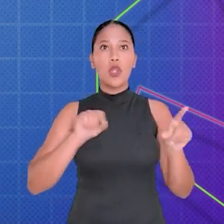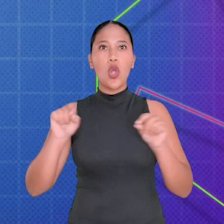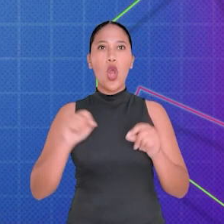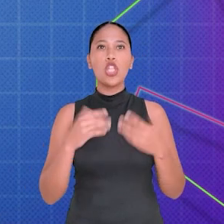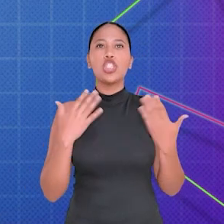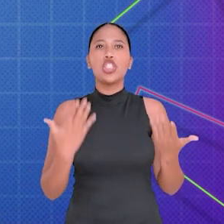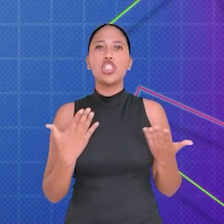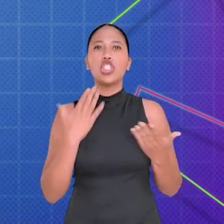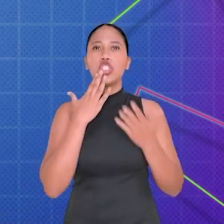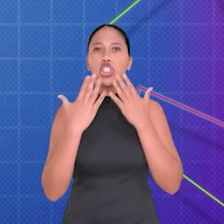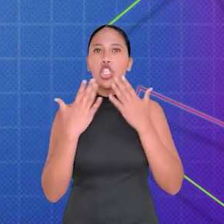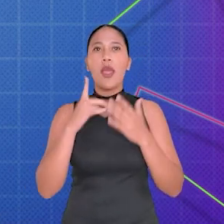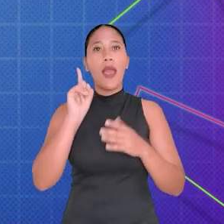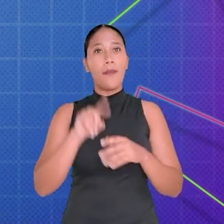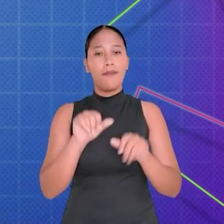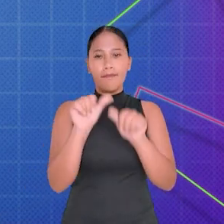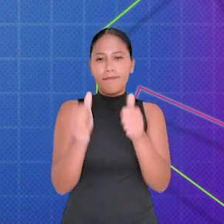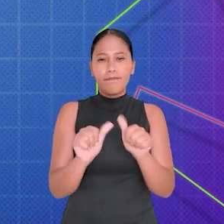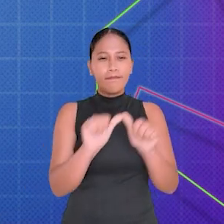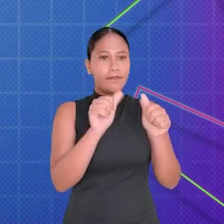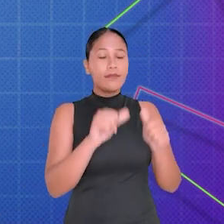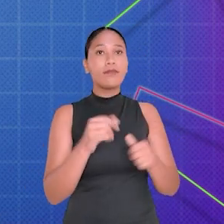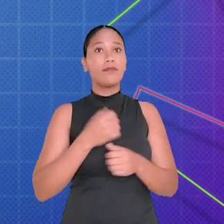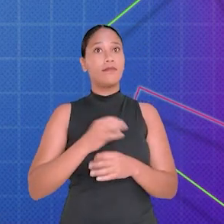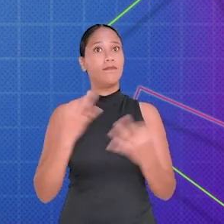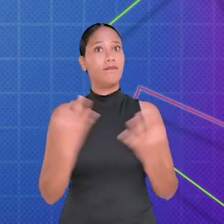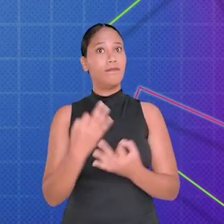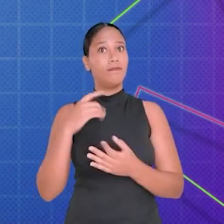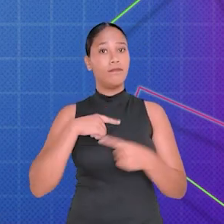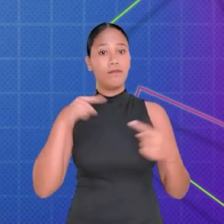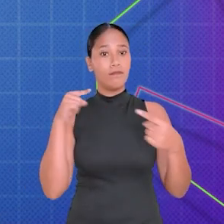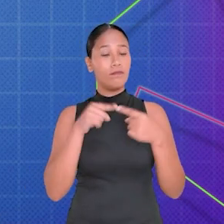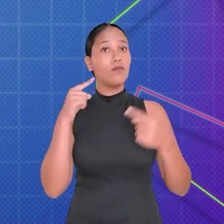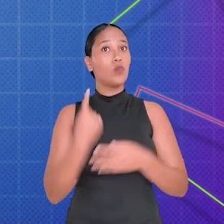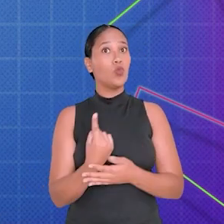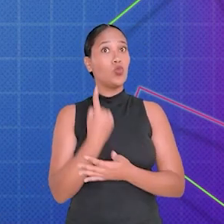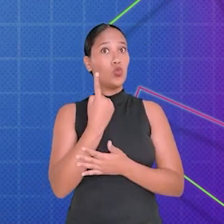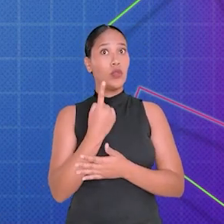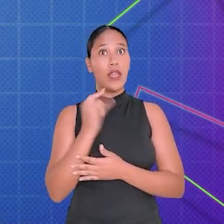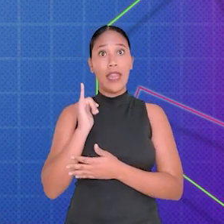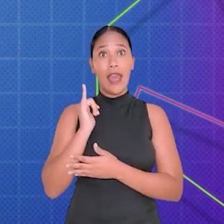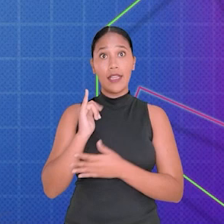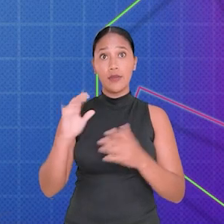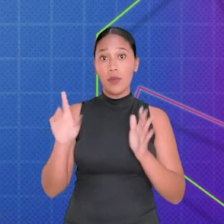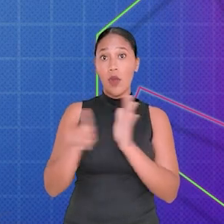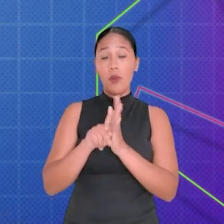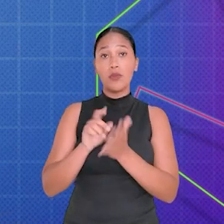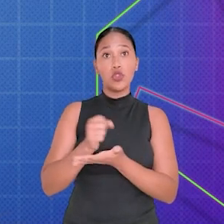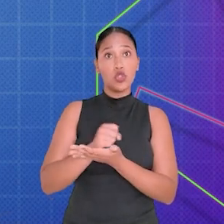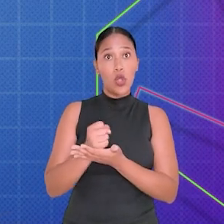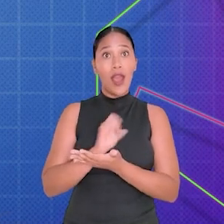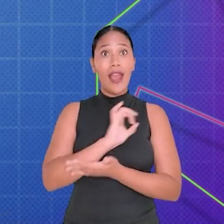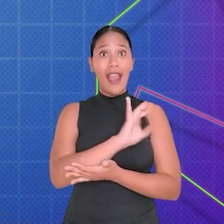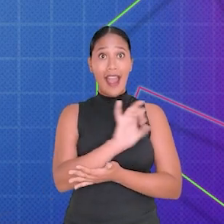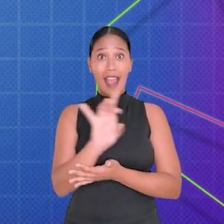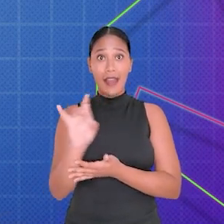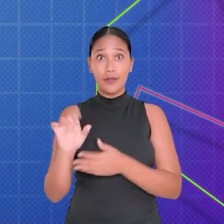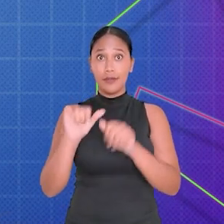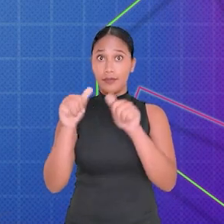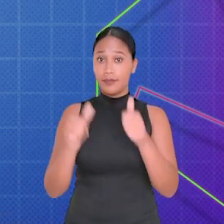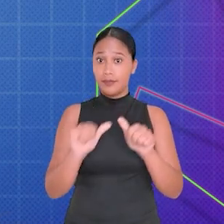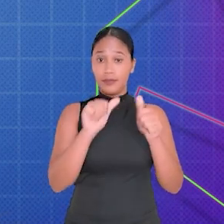No design gráfico, a escolha do estilo de formas é essencial para a criação de uma estética única e coerente com a narrativa do